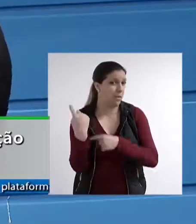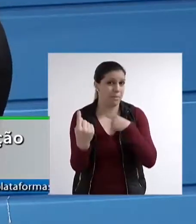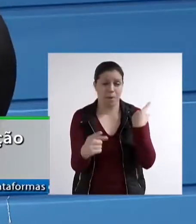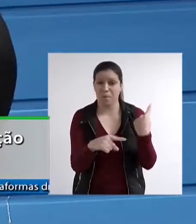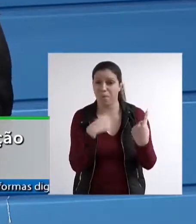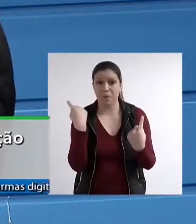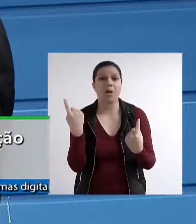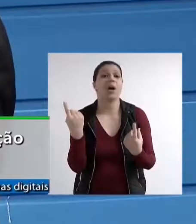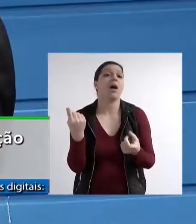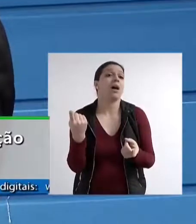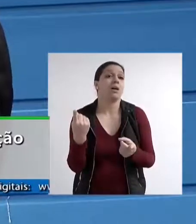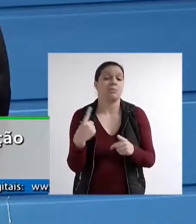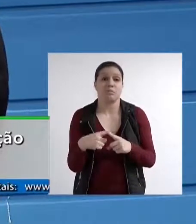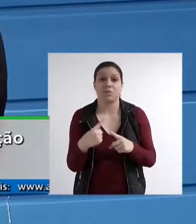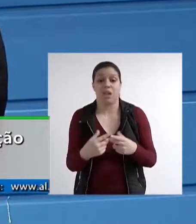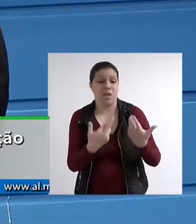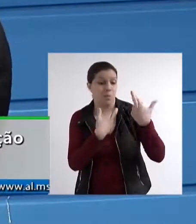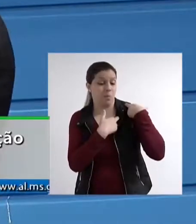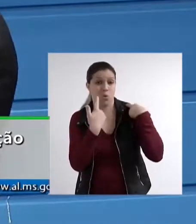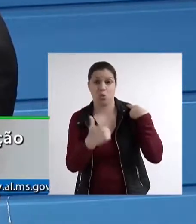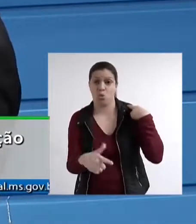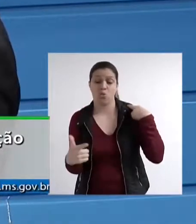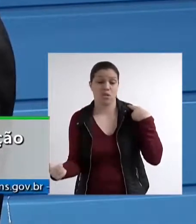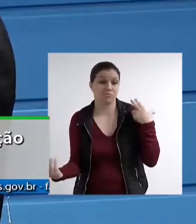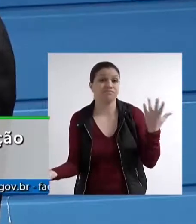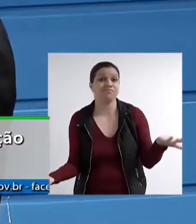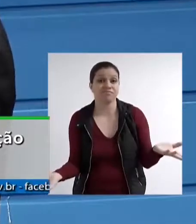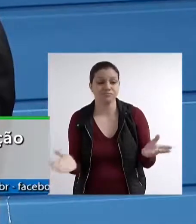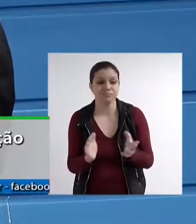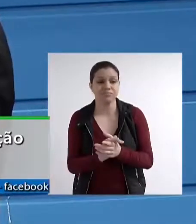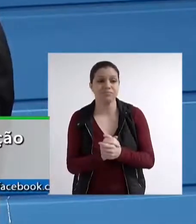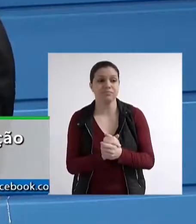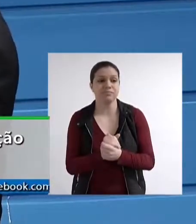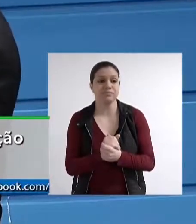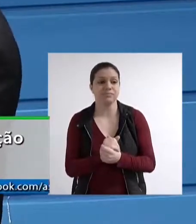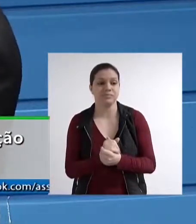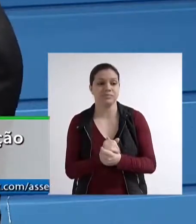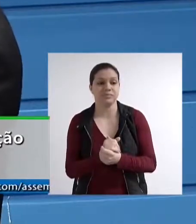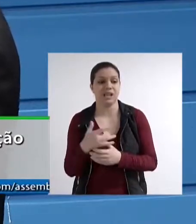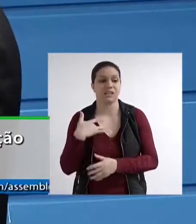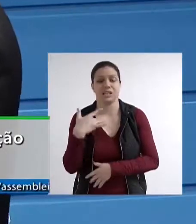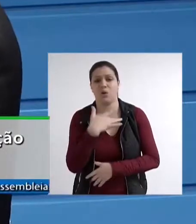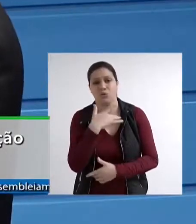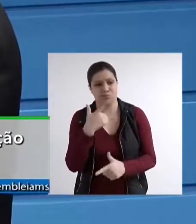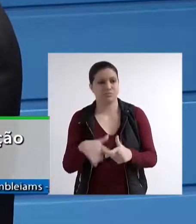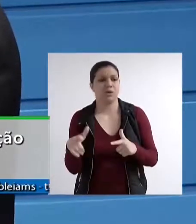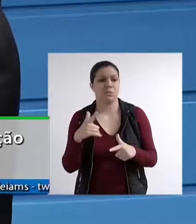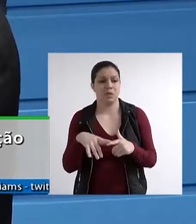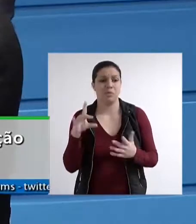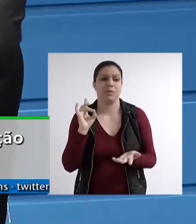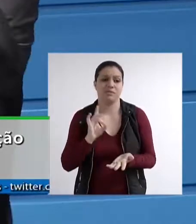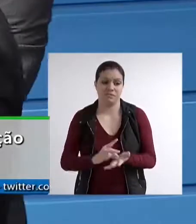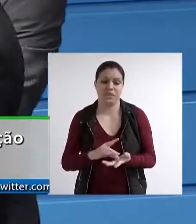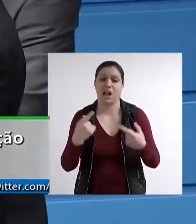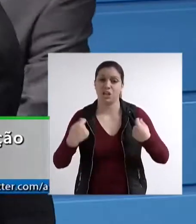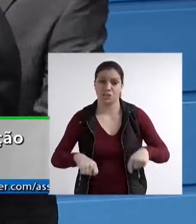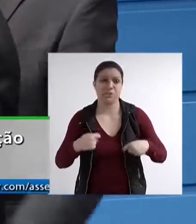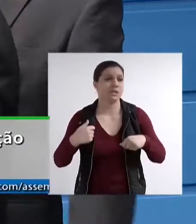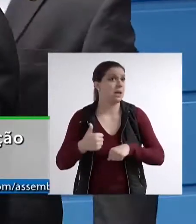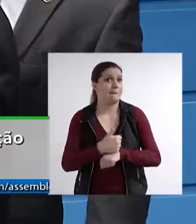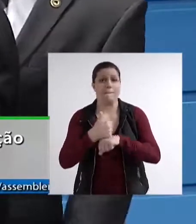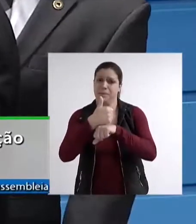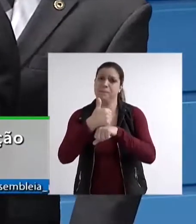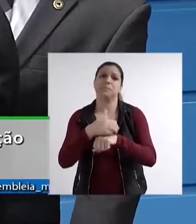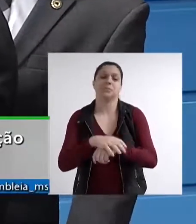por irresponsabilidade? Então, a questão saúde é um problema que tem que ser tratado como